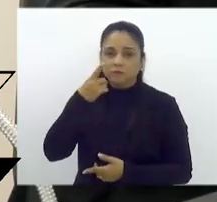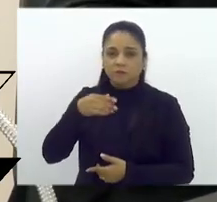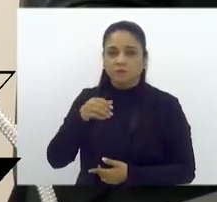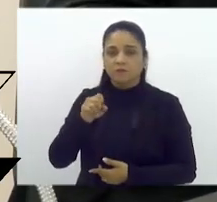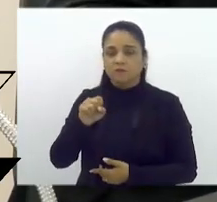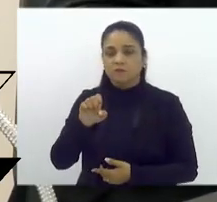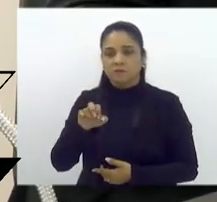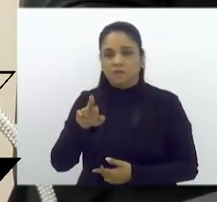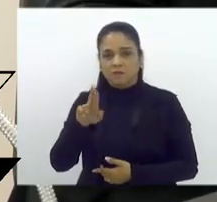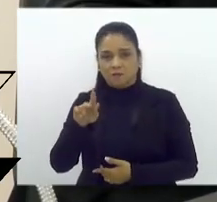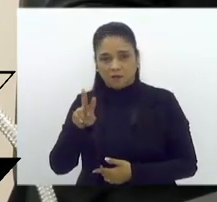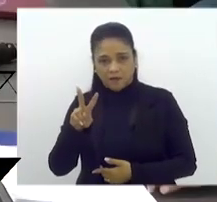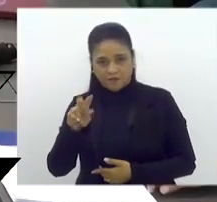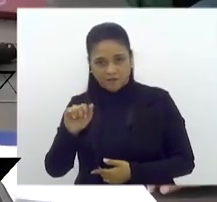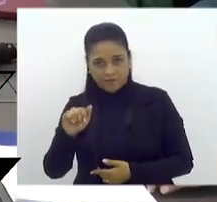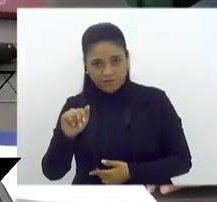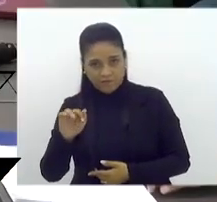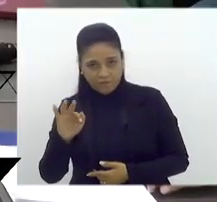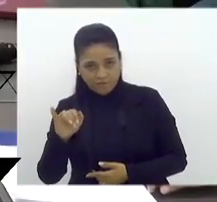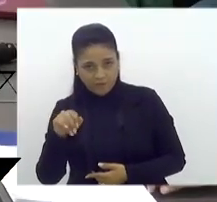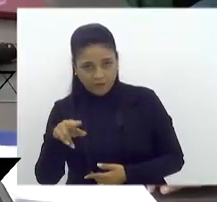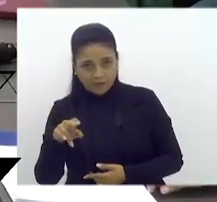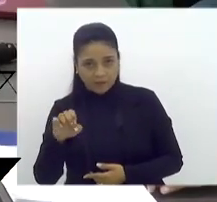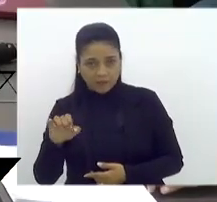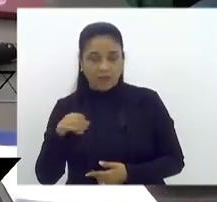Filipinho. Senhor presidente,